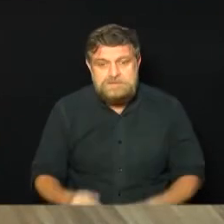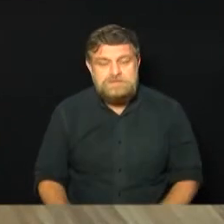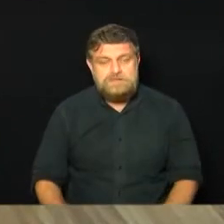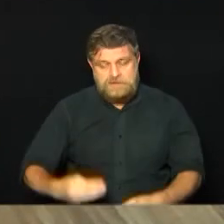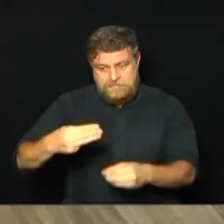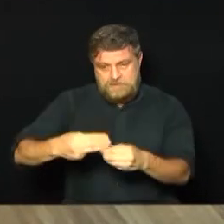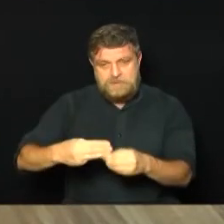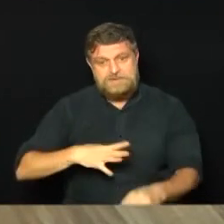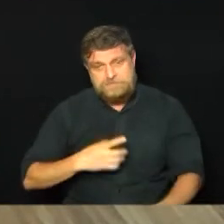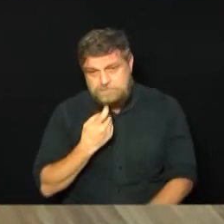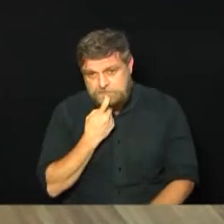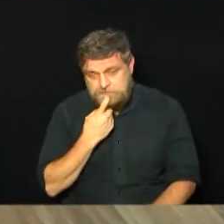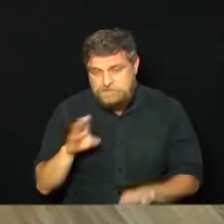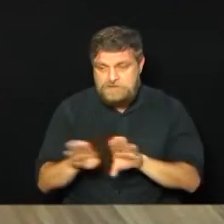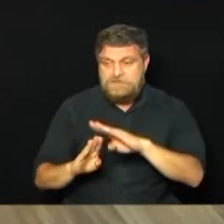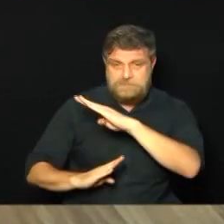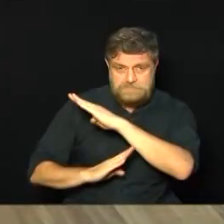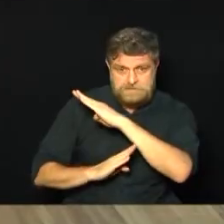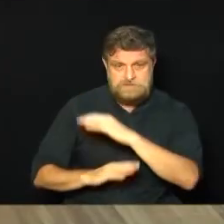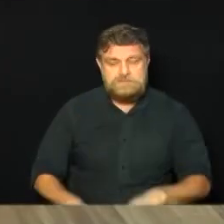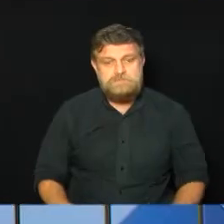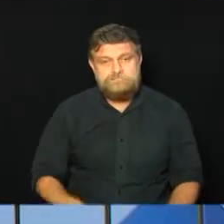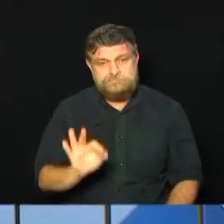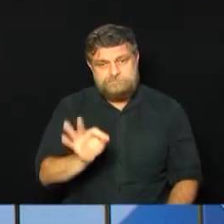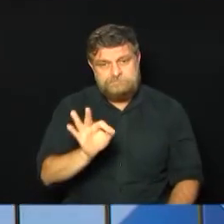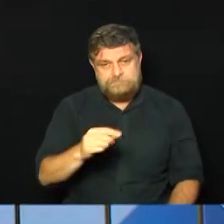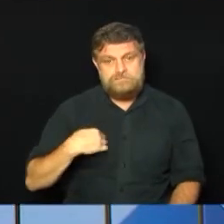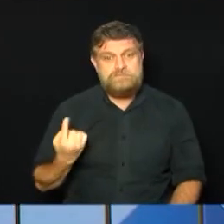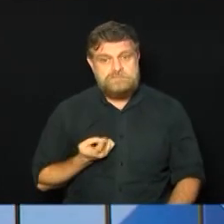de Campinas e também aqui do Legislativo. Com certeza, a gente